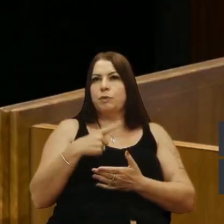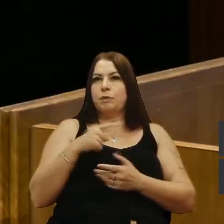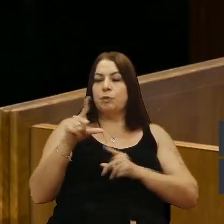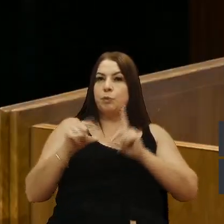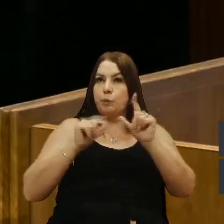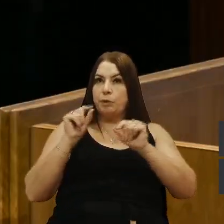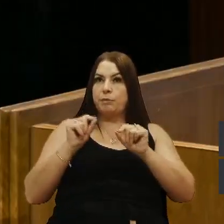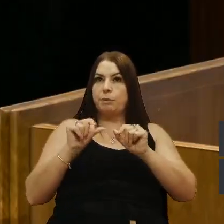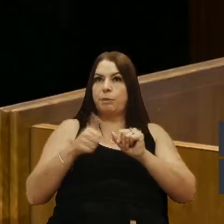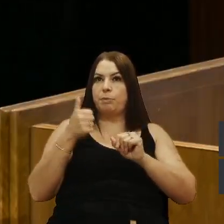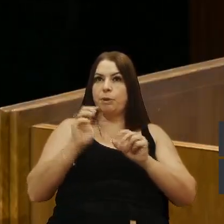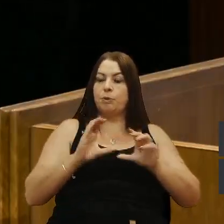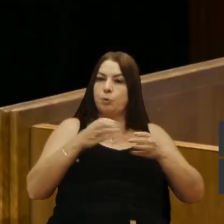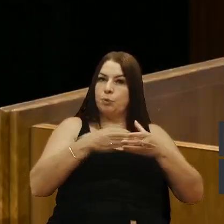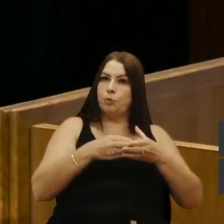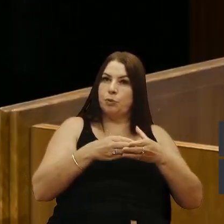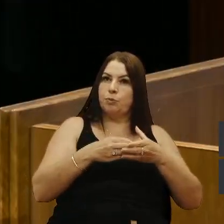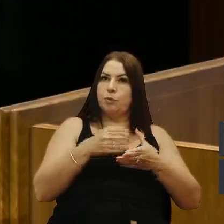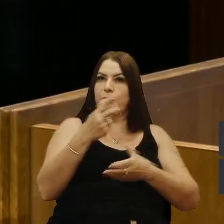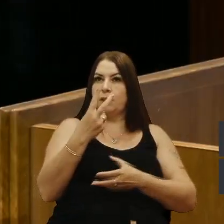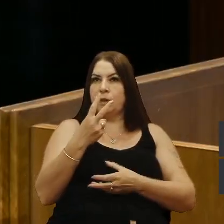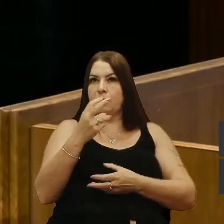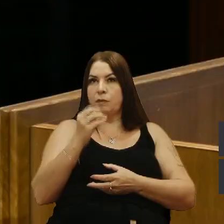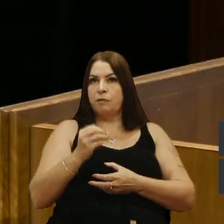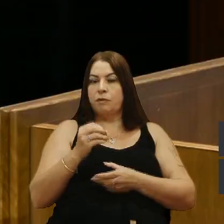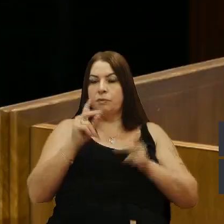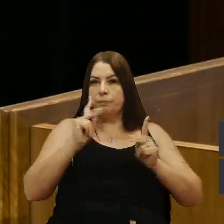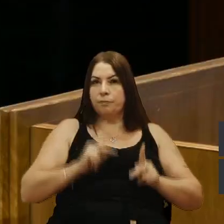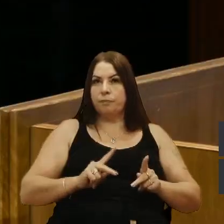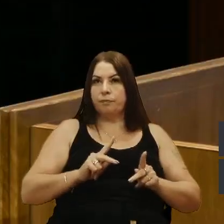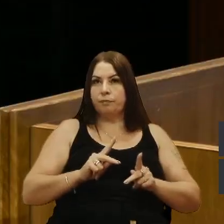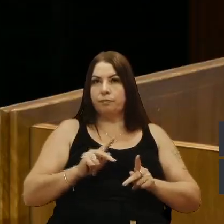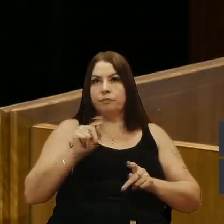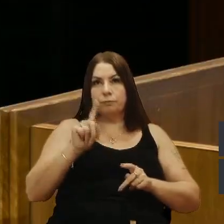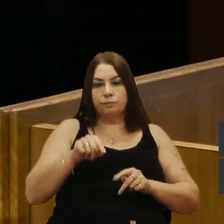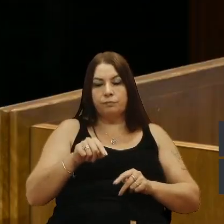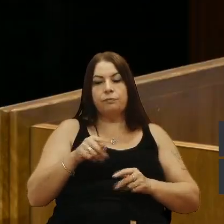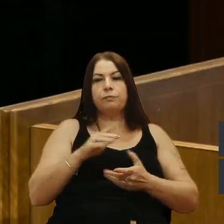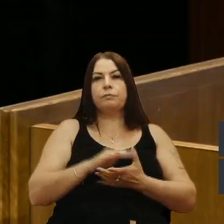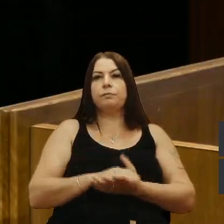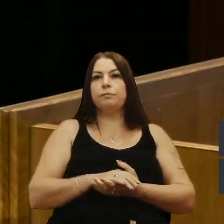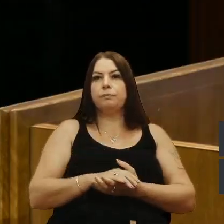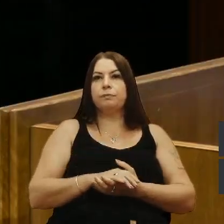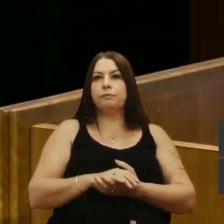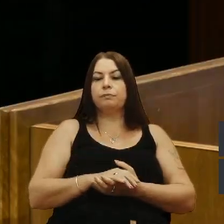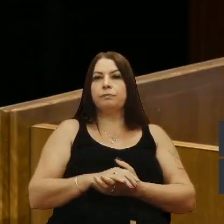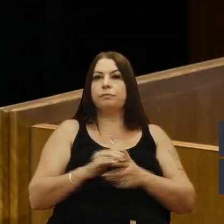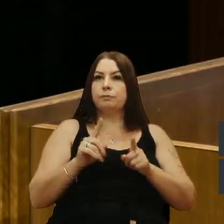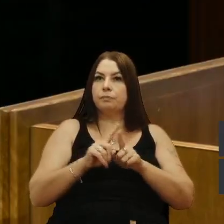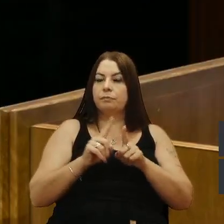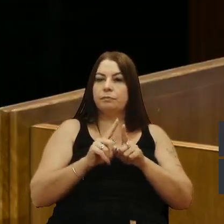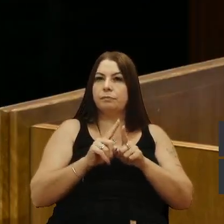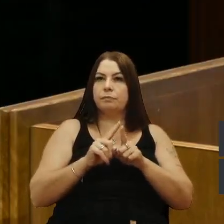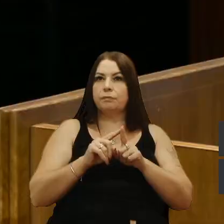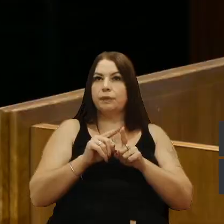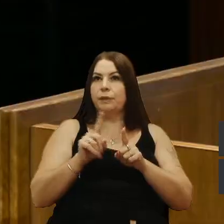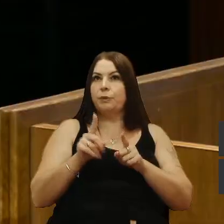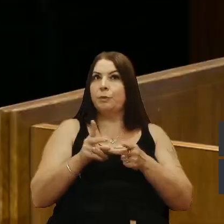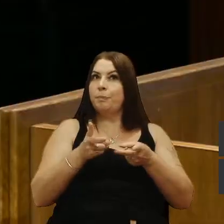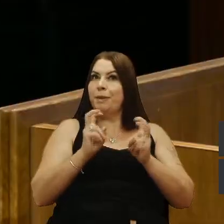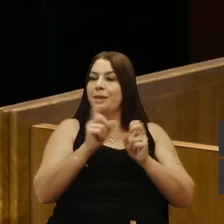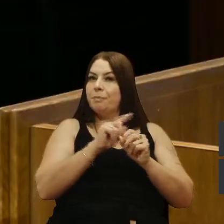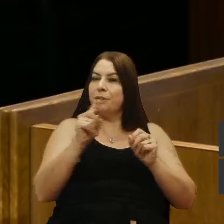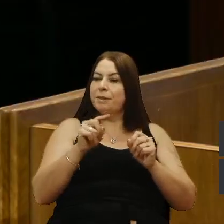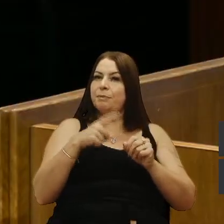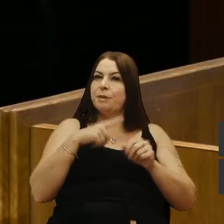definimos para uma primeira turma, com 20 pessoas, que é justamente, inclusive a gente não se toca disso, nós